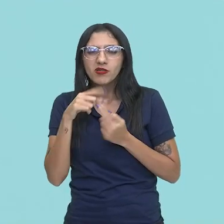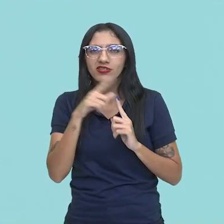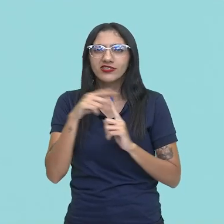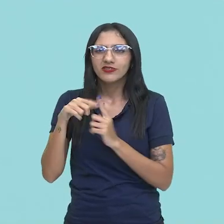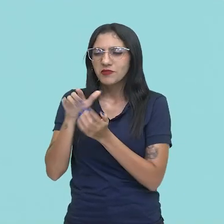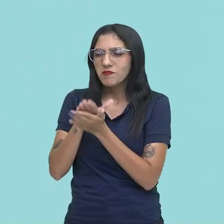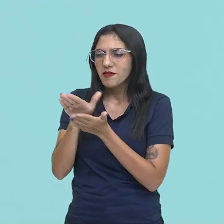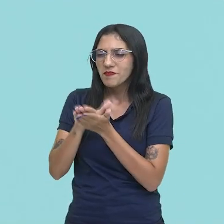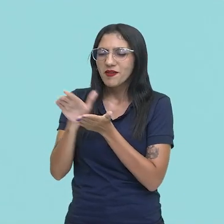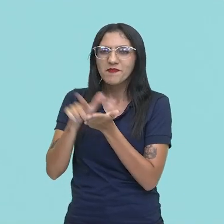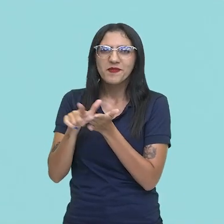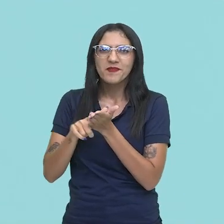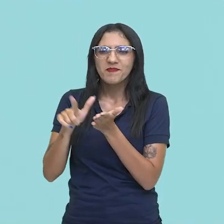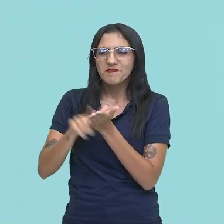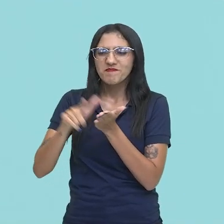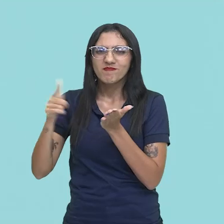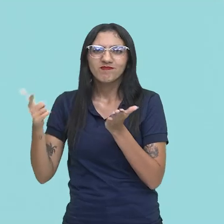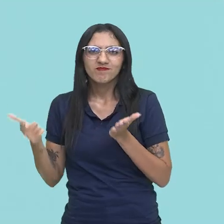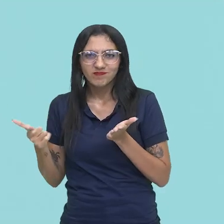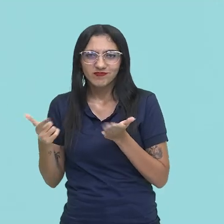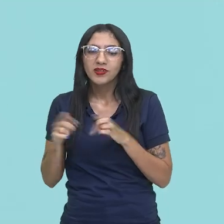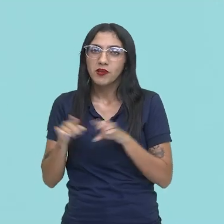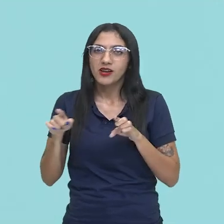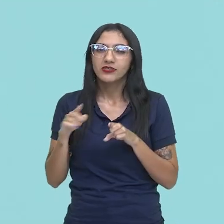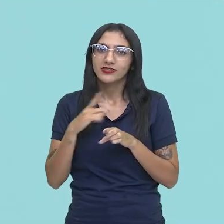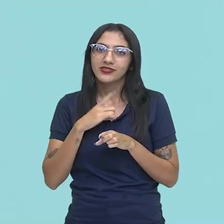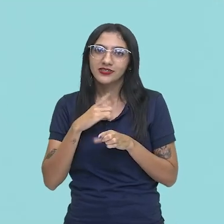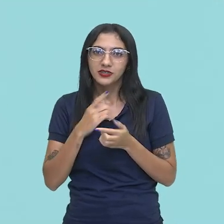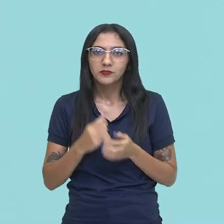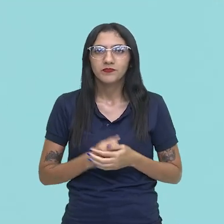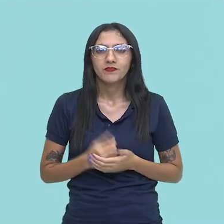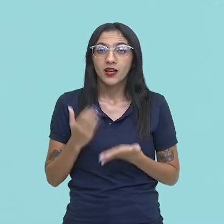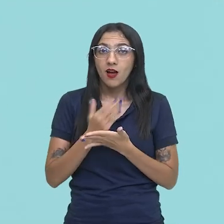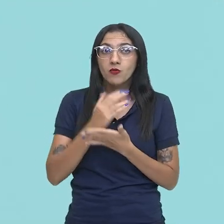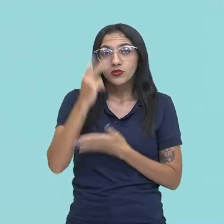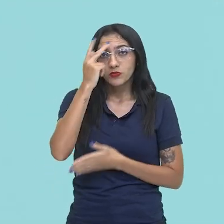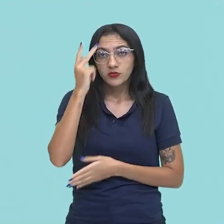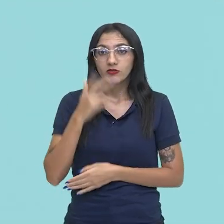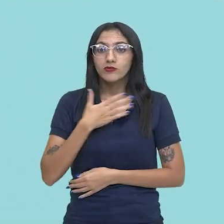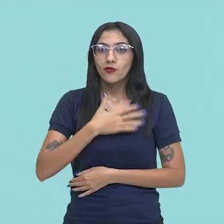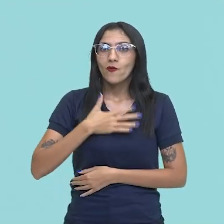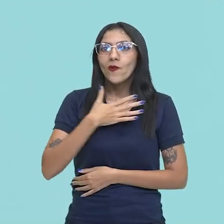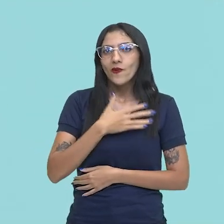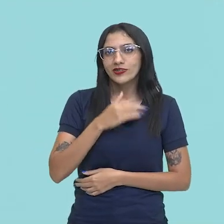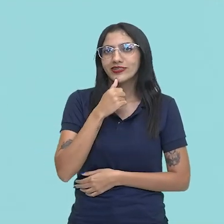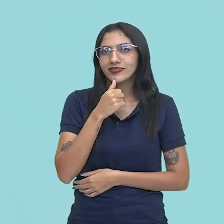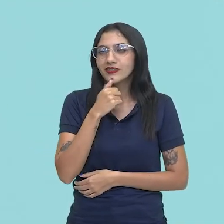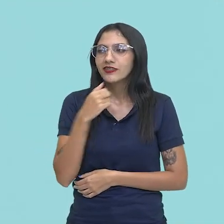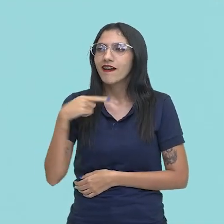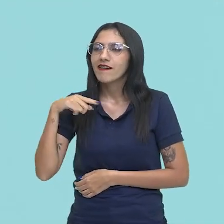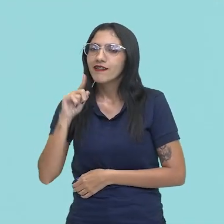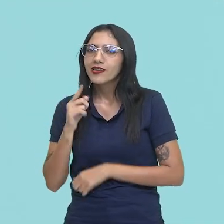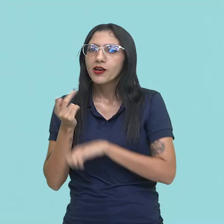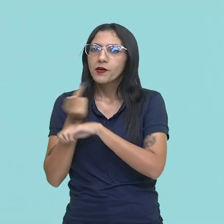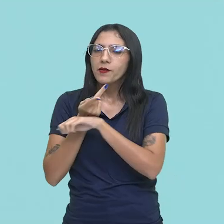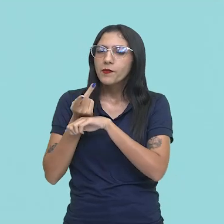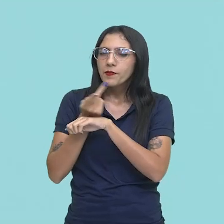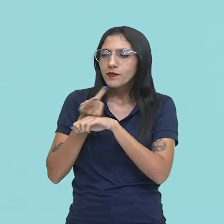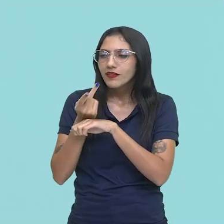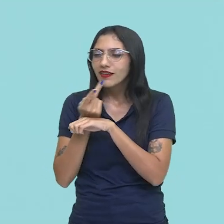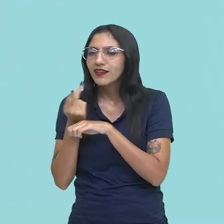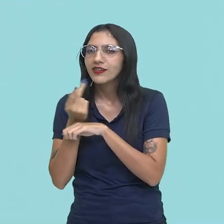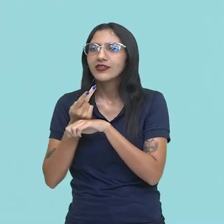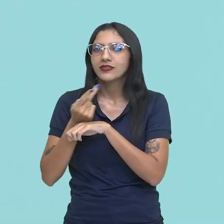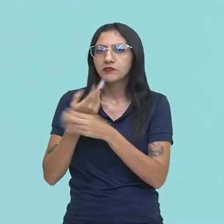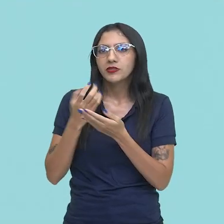jornal impresso. Mas a gente dá em conta. Tem gente que ainda gosta muito, né, de ir lá no jornal, principalmente quando